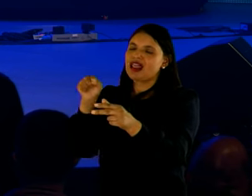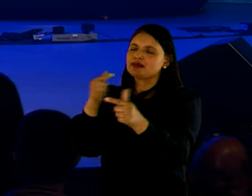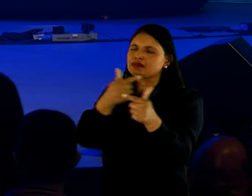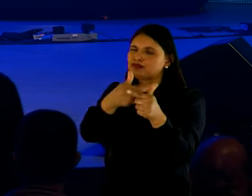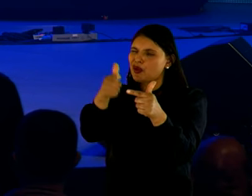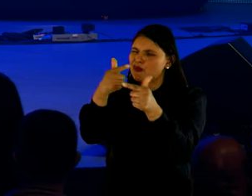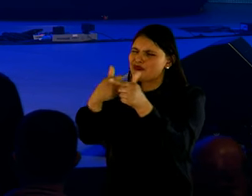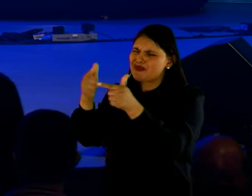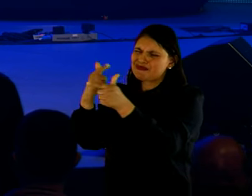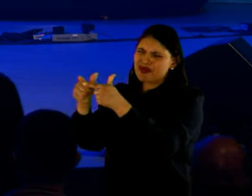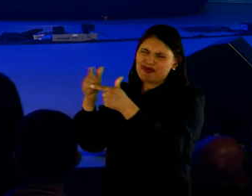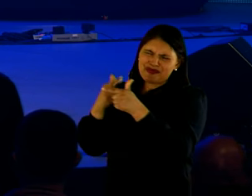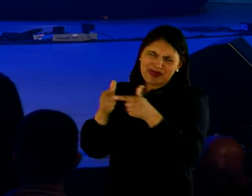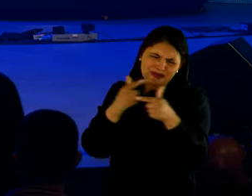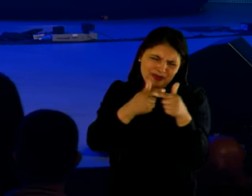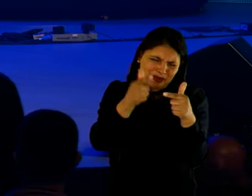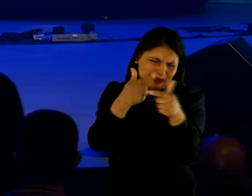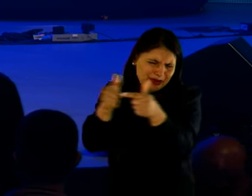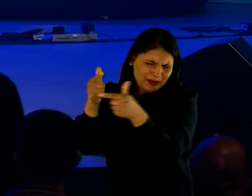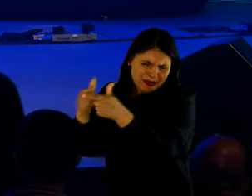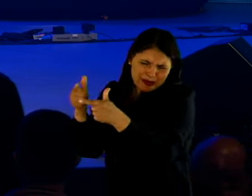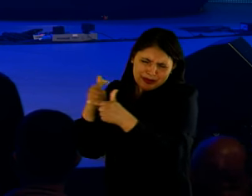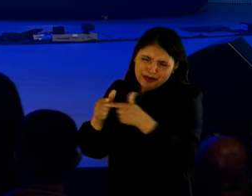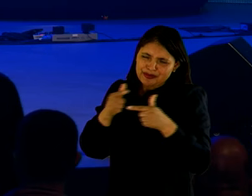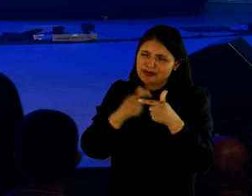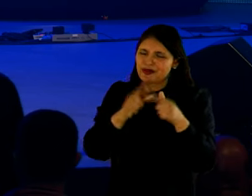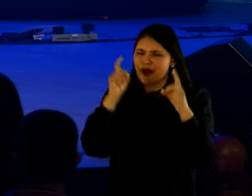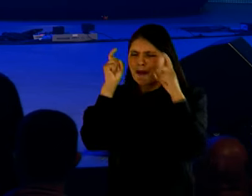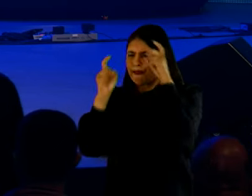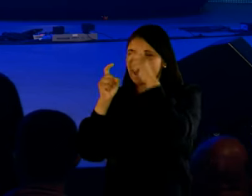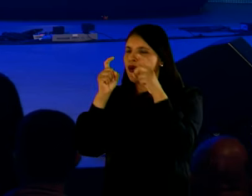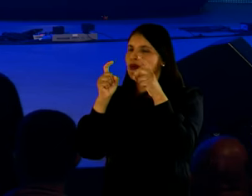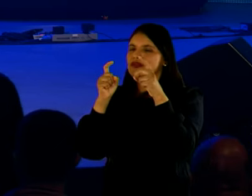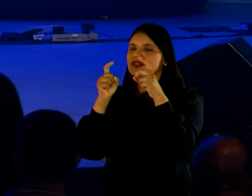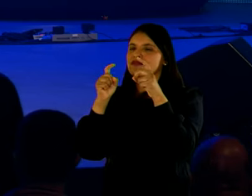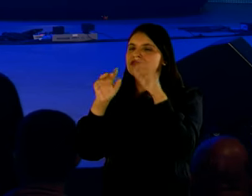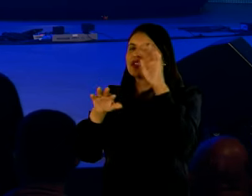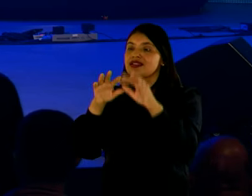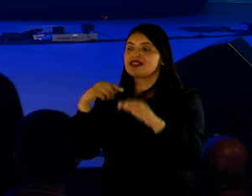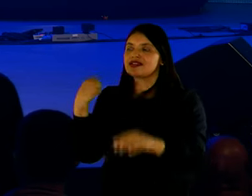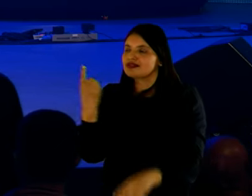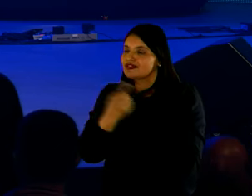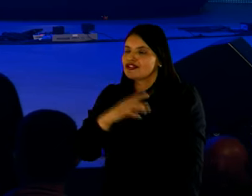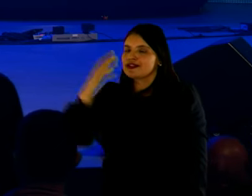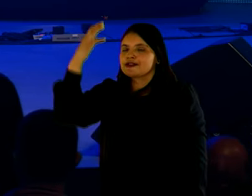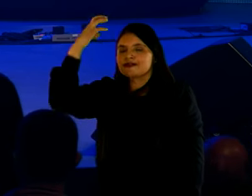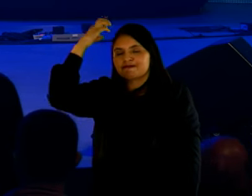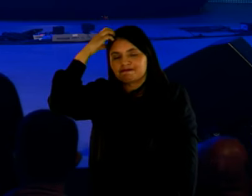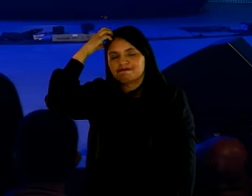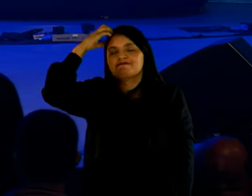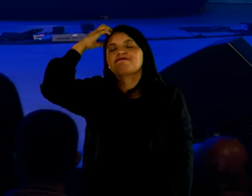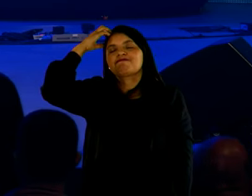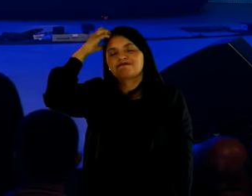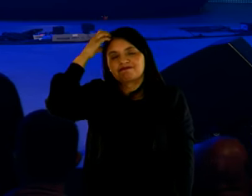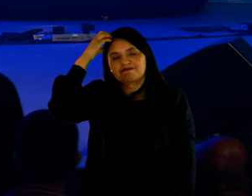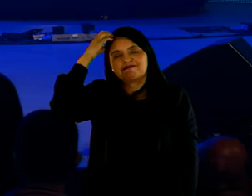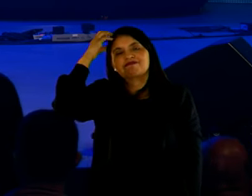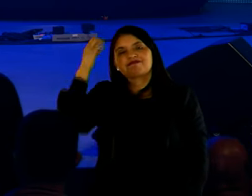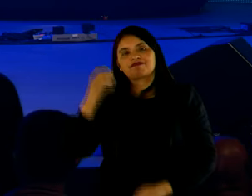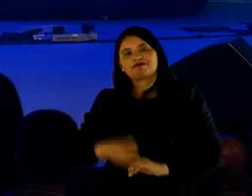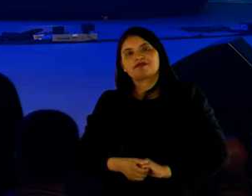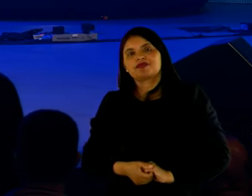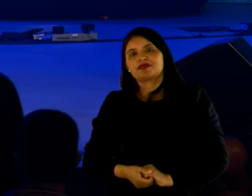homem de Deus, como sacerdote da casa. E a gente fala muito disso, né? O sacerdote do